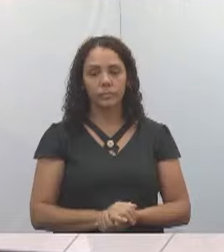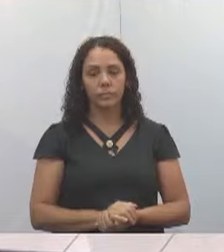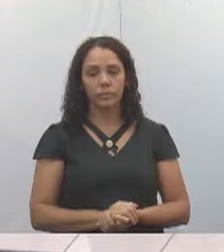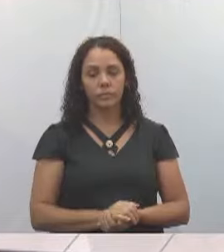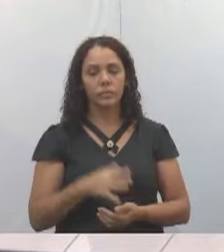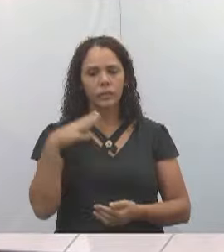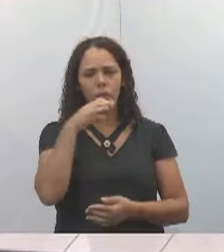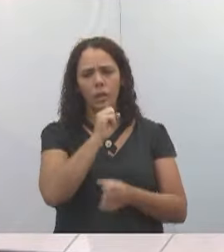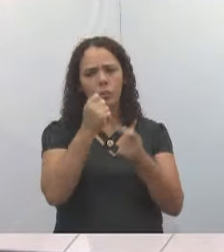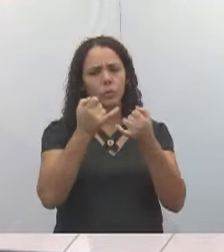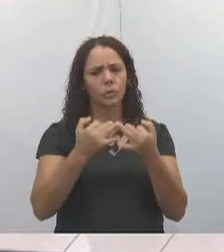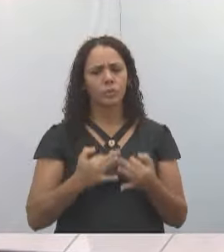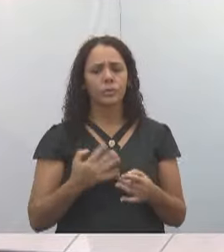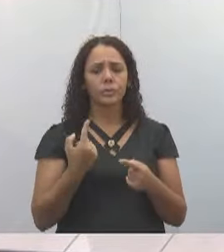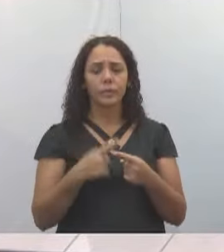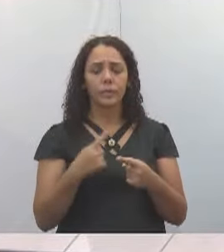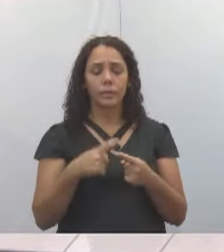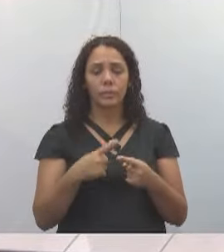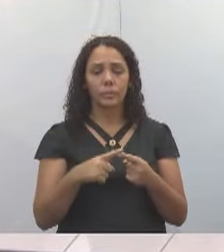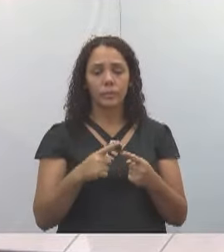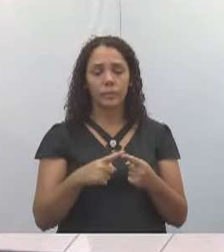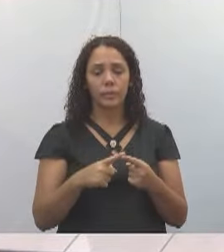Vou ser bem breve, porque